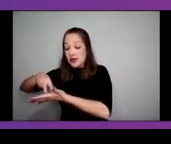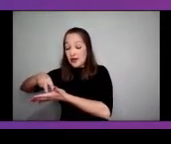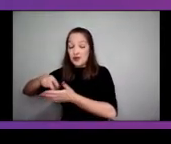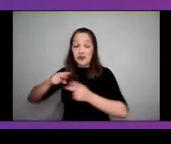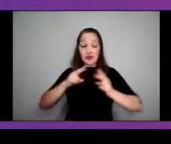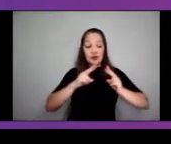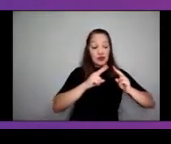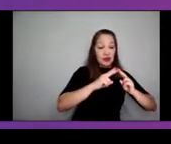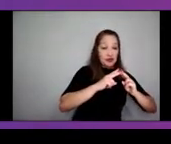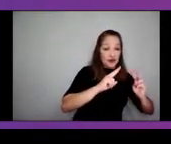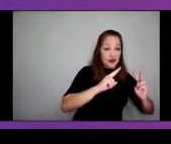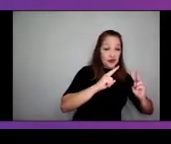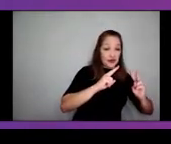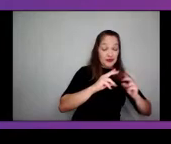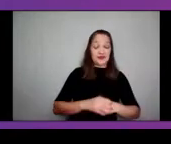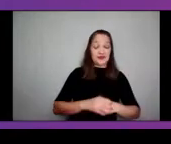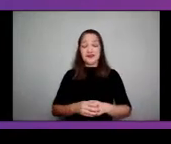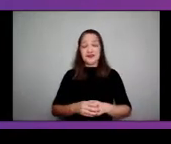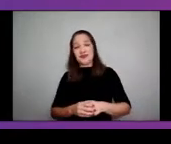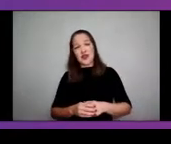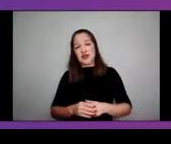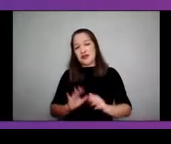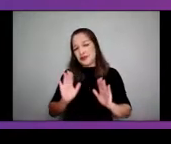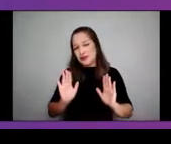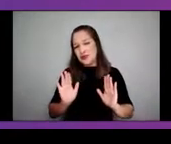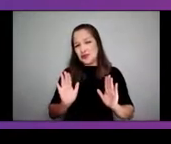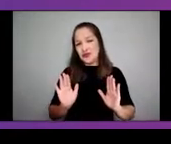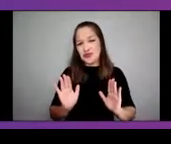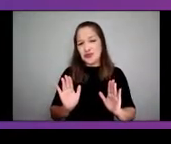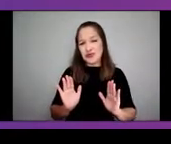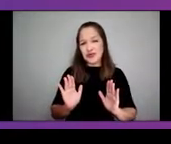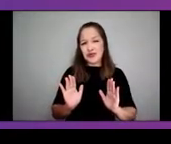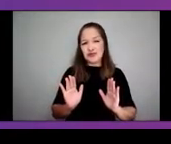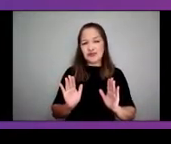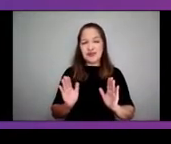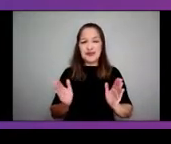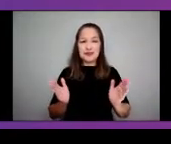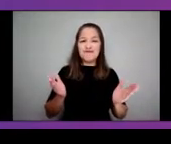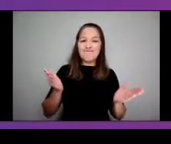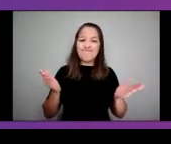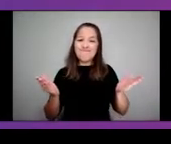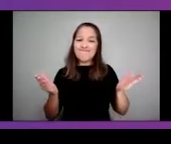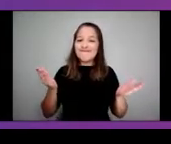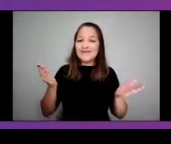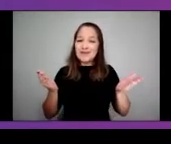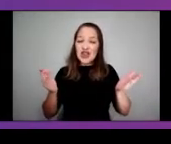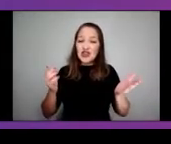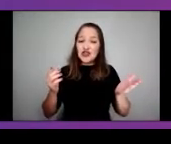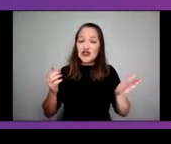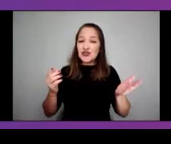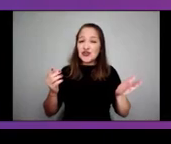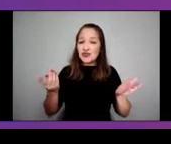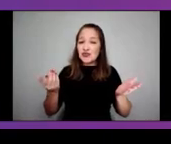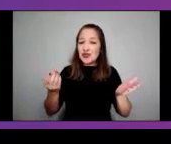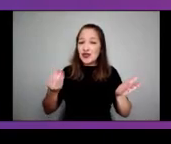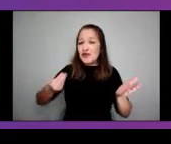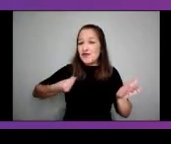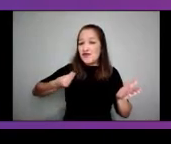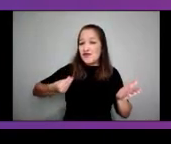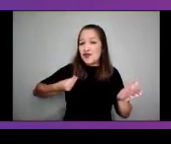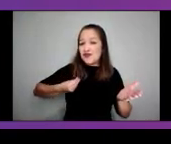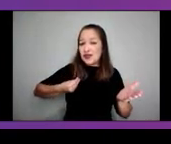eu só queria para gente só colocar isso assim que é um paradoxo que a gente está vivendo né Por um lado a gente tem essas crianças